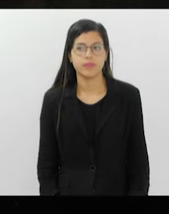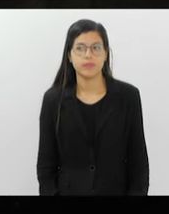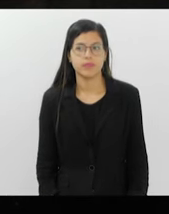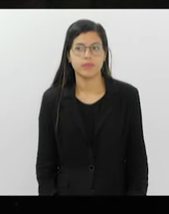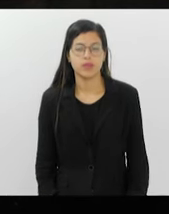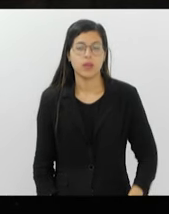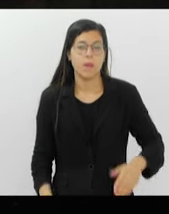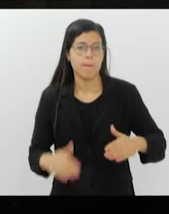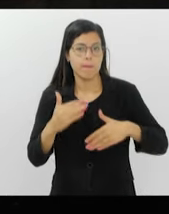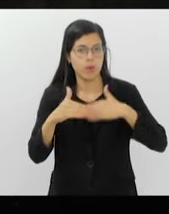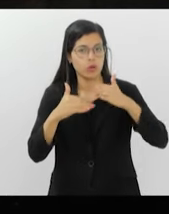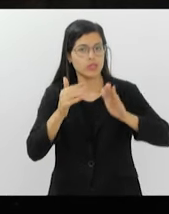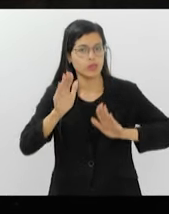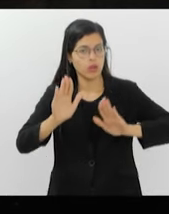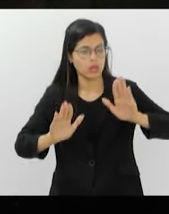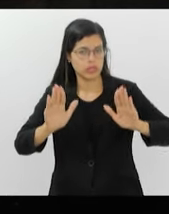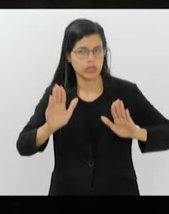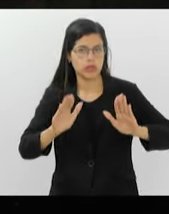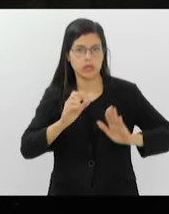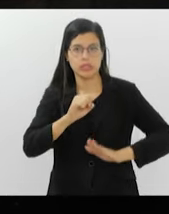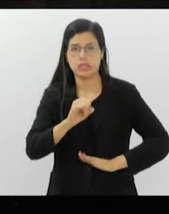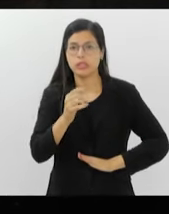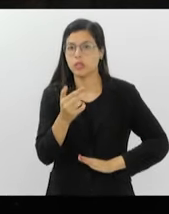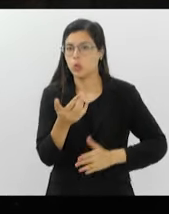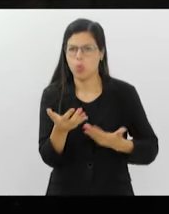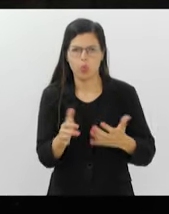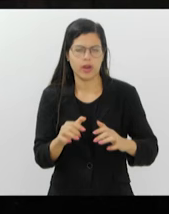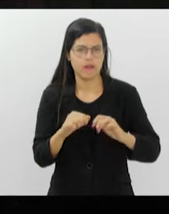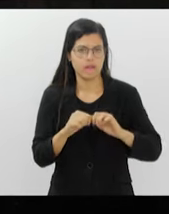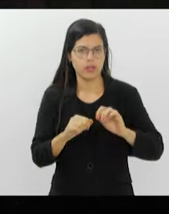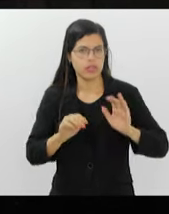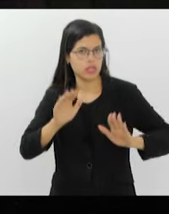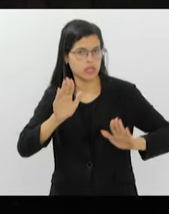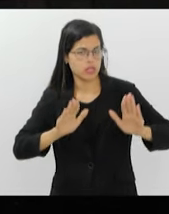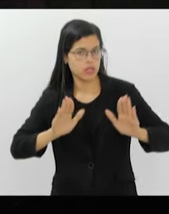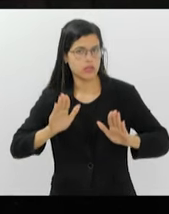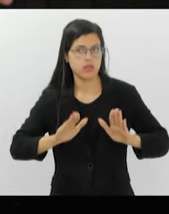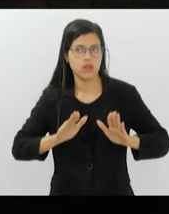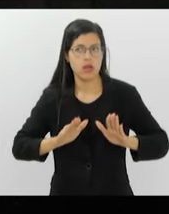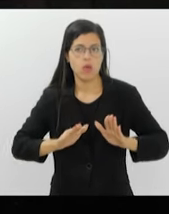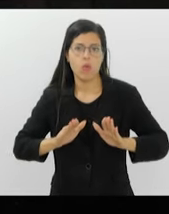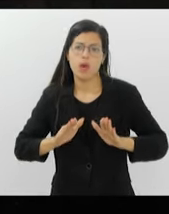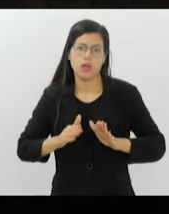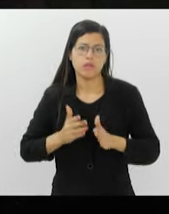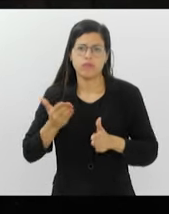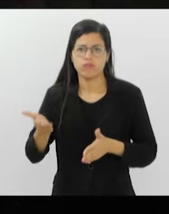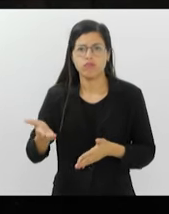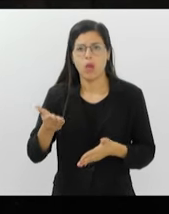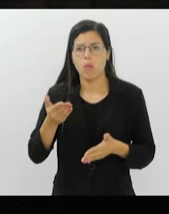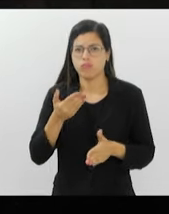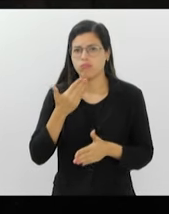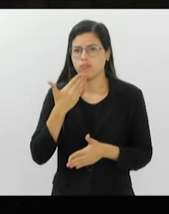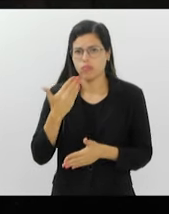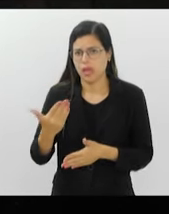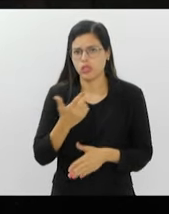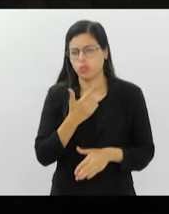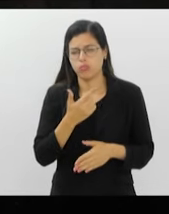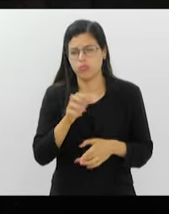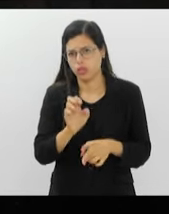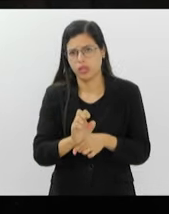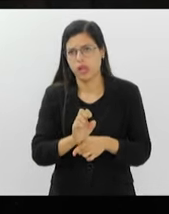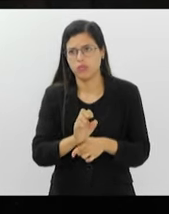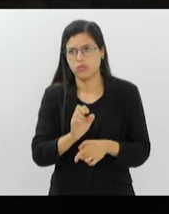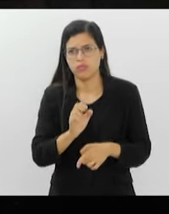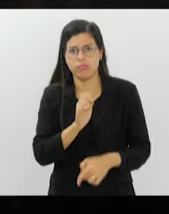por processo licitatório se não quer fazer o processo licitatório designa o estado para ser o gestor n